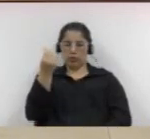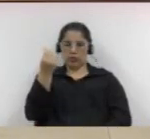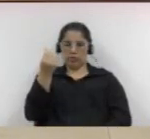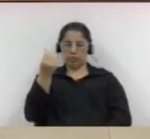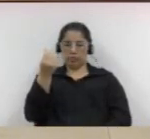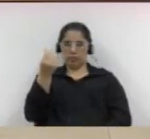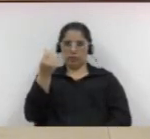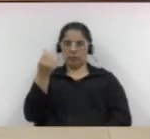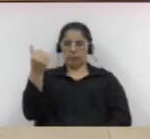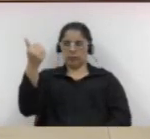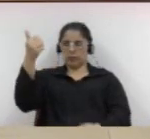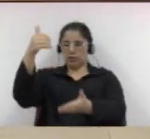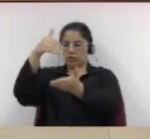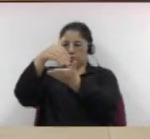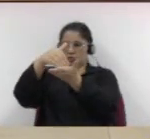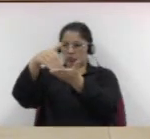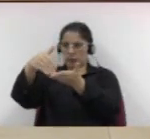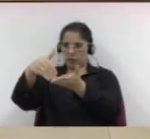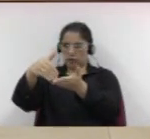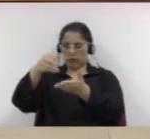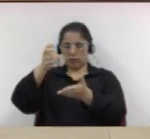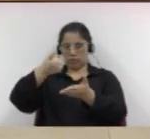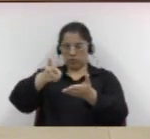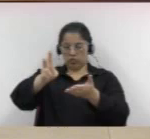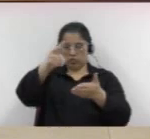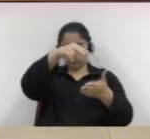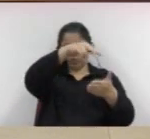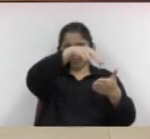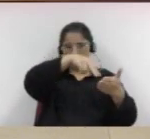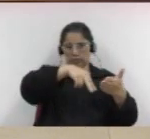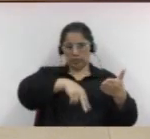846. Ao primeiro secretário para prosseguir com a leitura.